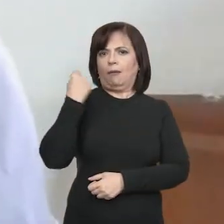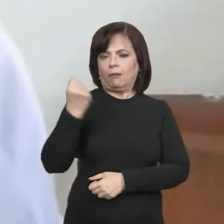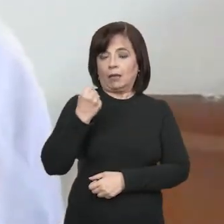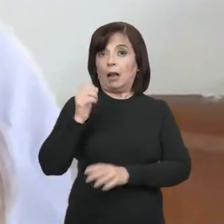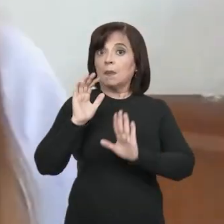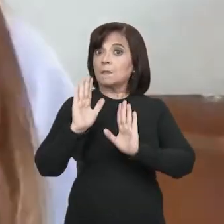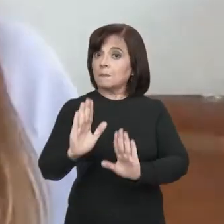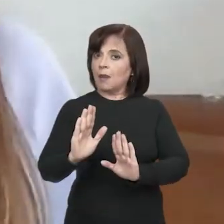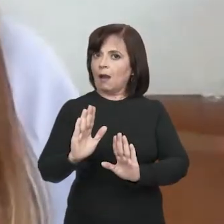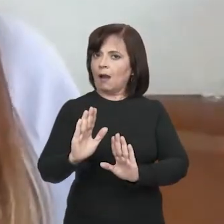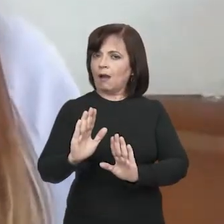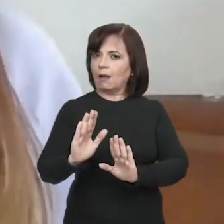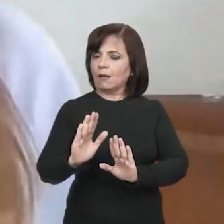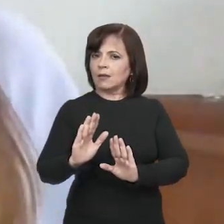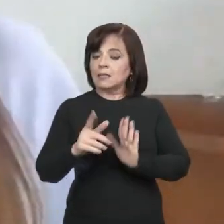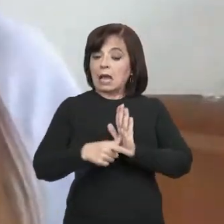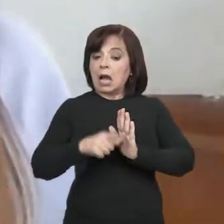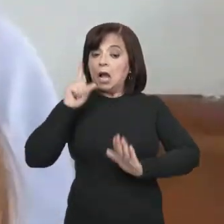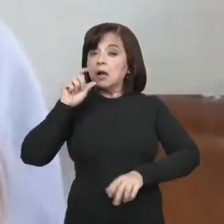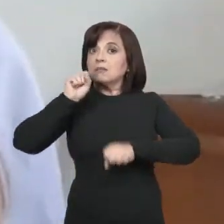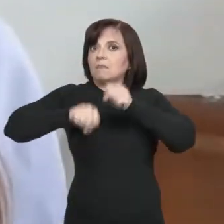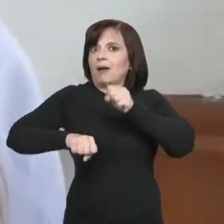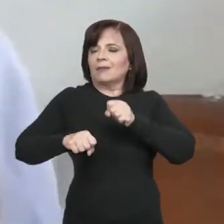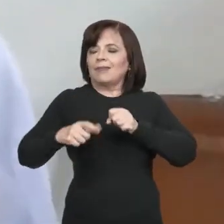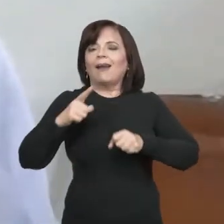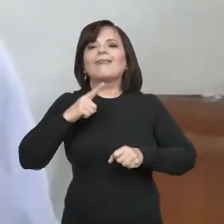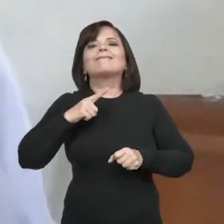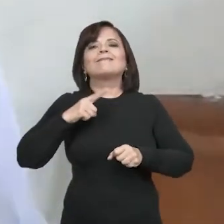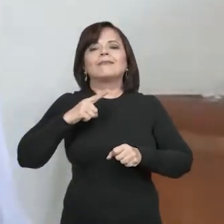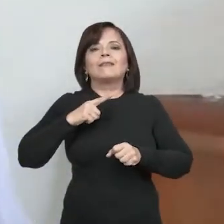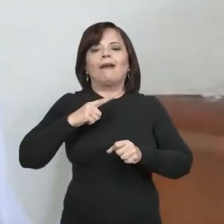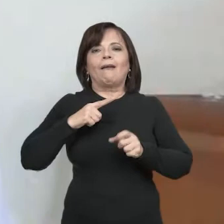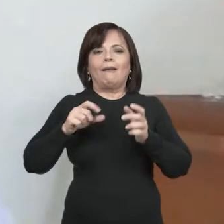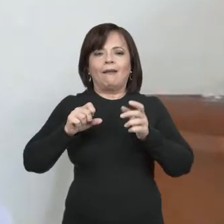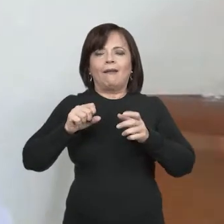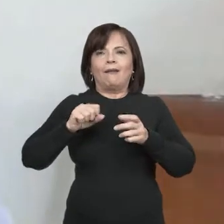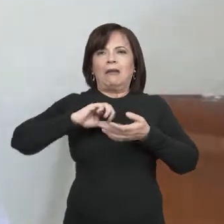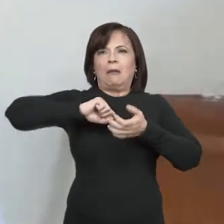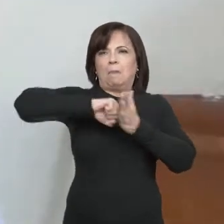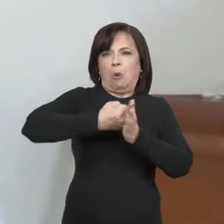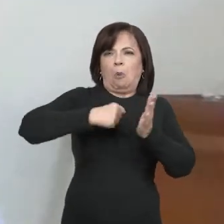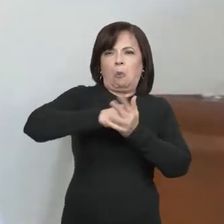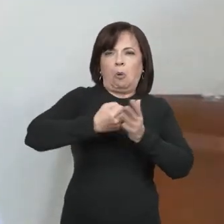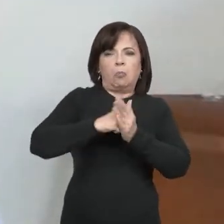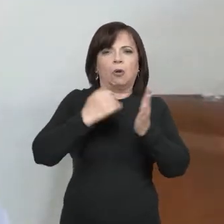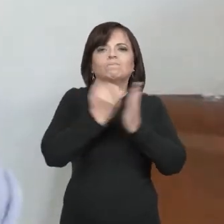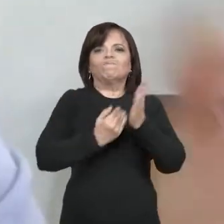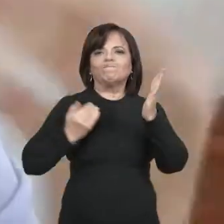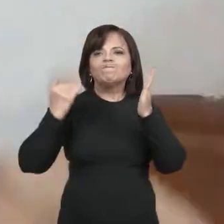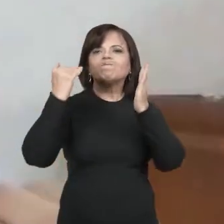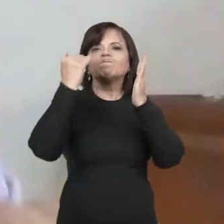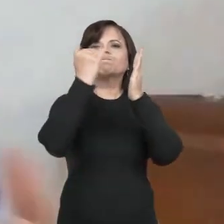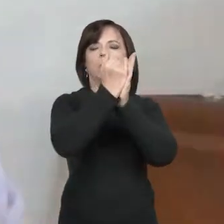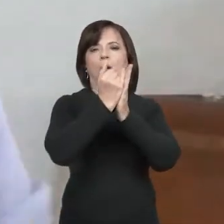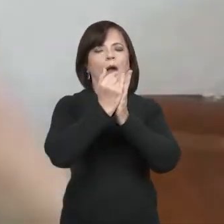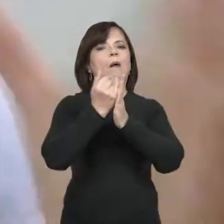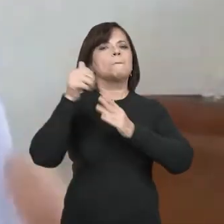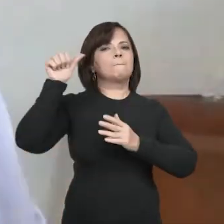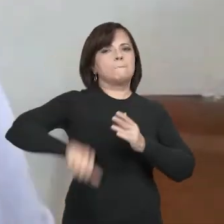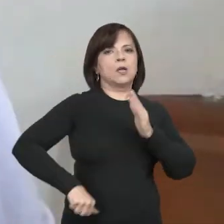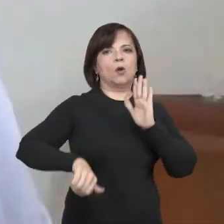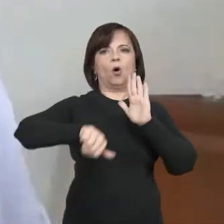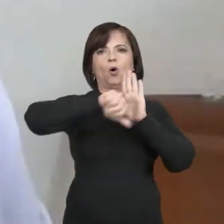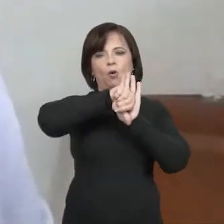grave, mas praticar um homicídio em determinadas circunstâncias, temos que aumentar a reprovabilidade penal. Por isso,